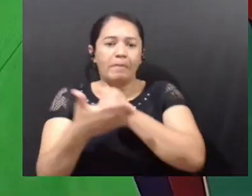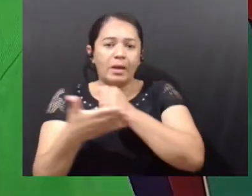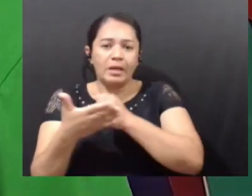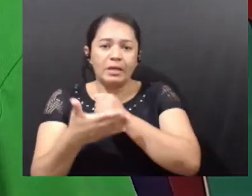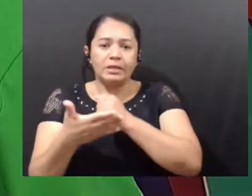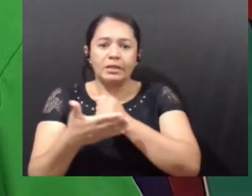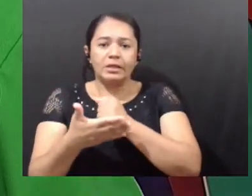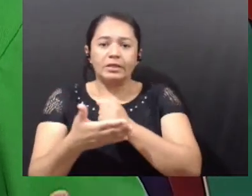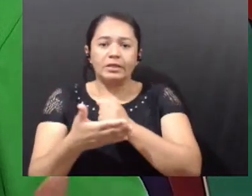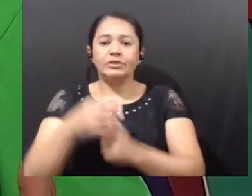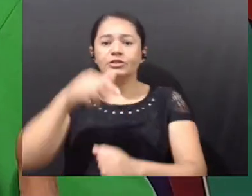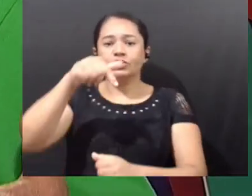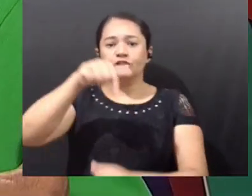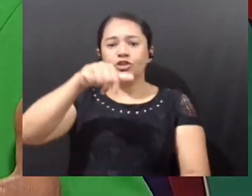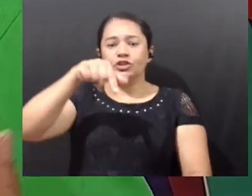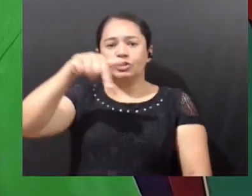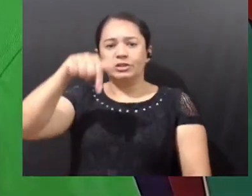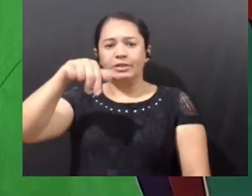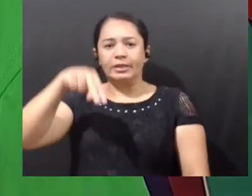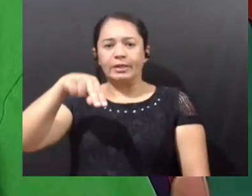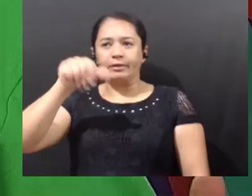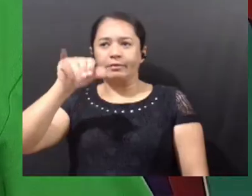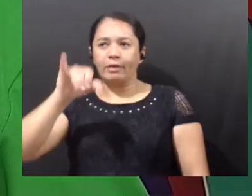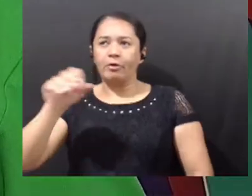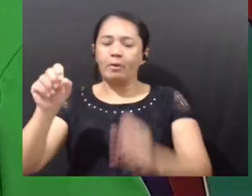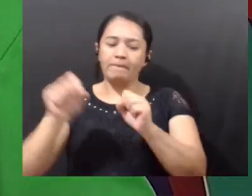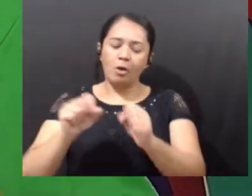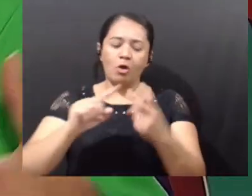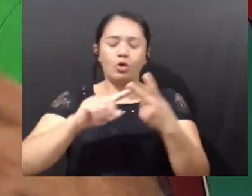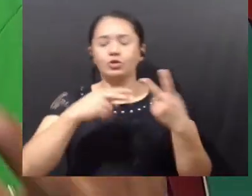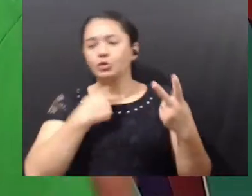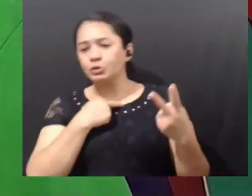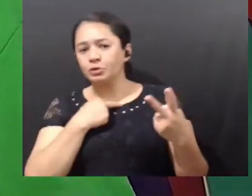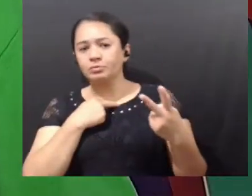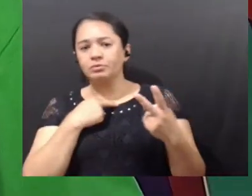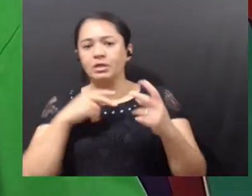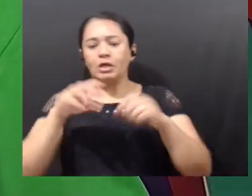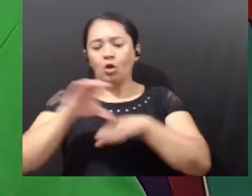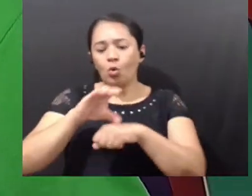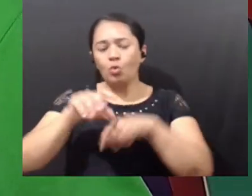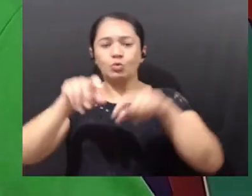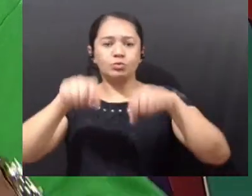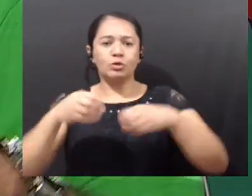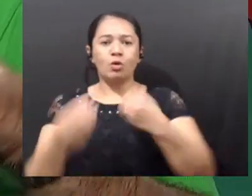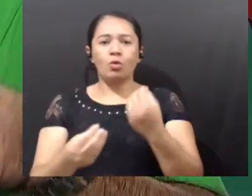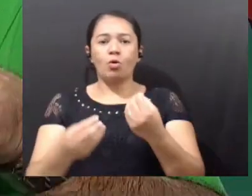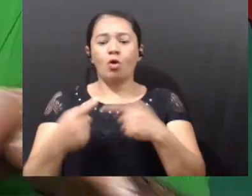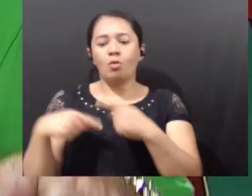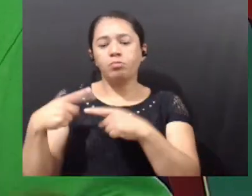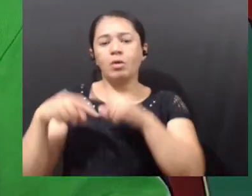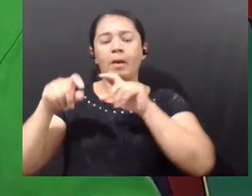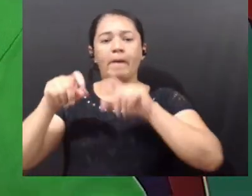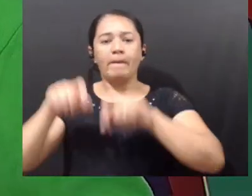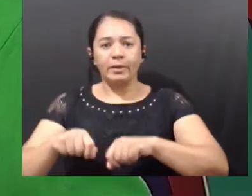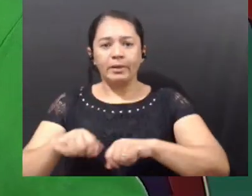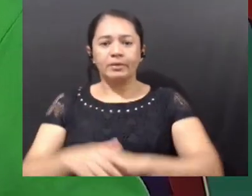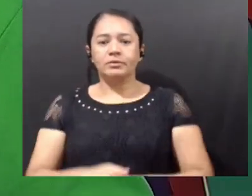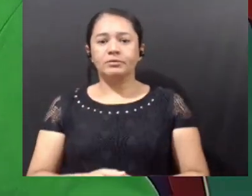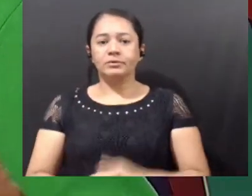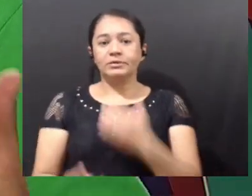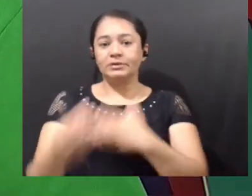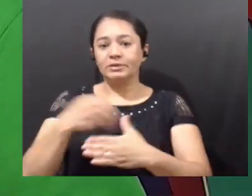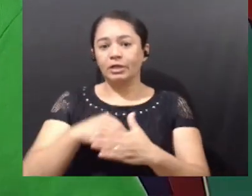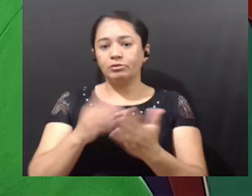o que pode, o que não pode, trilha de capacitação, como que pode evoluir na carreira dentro daquele segmento que